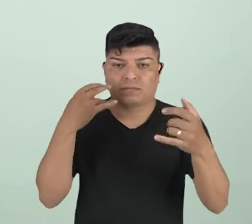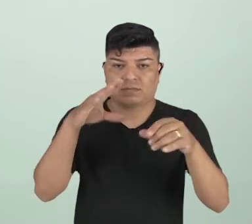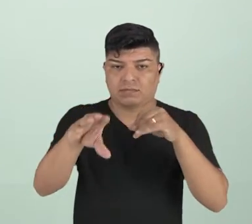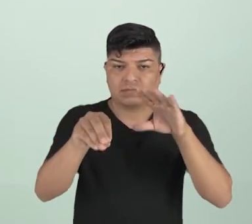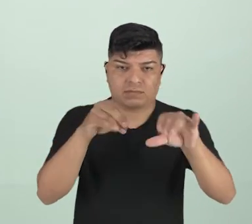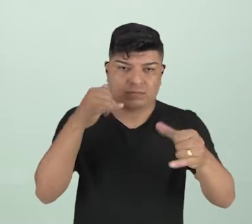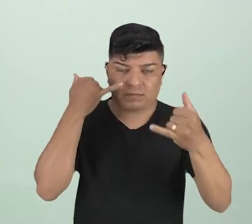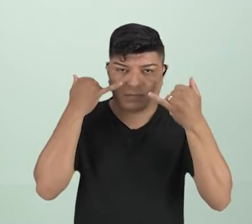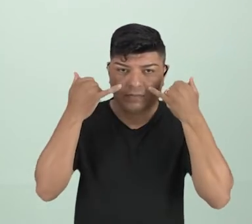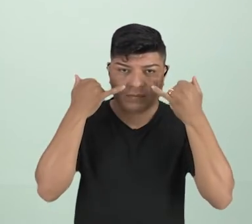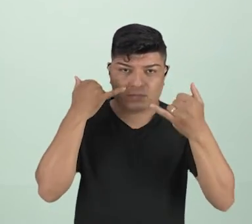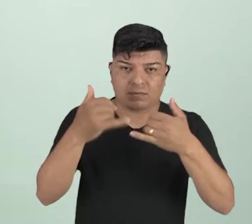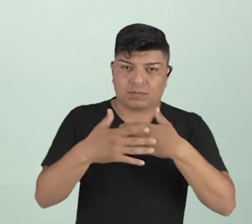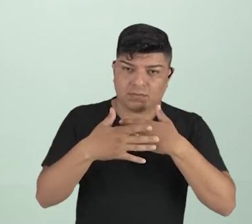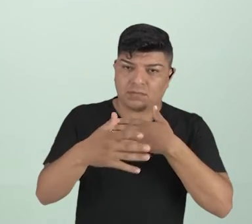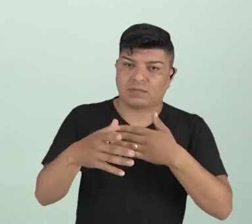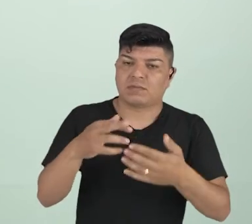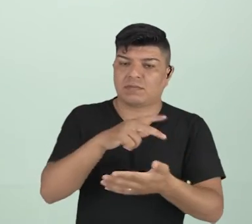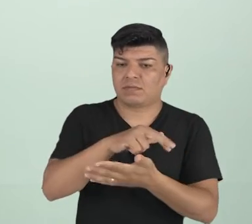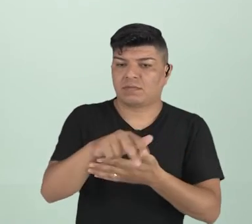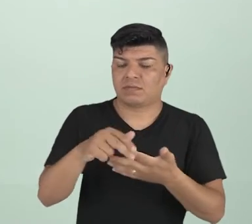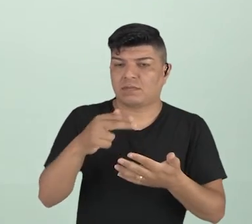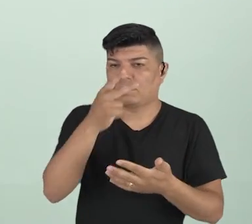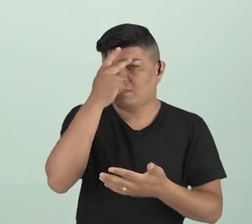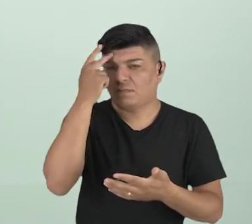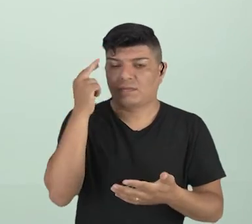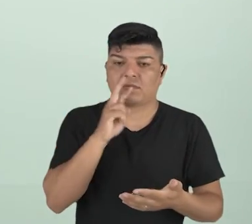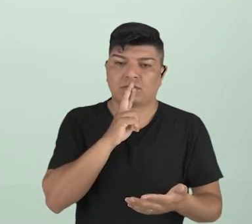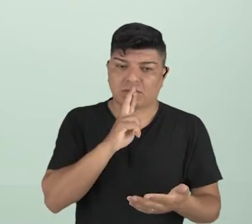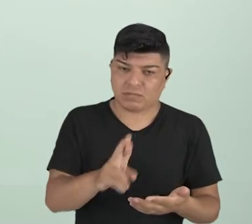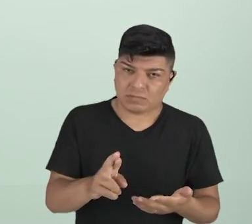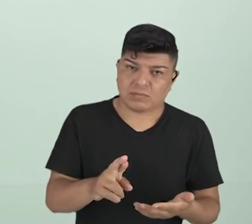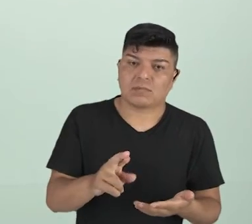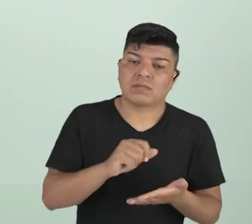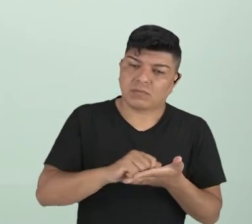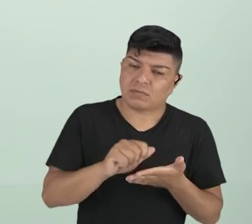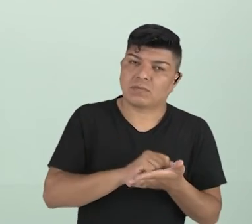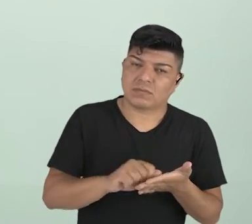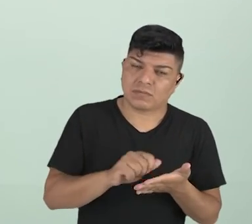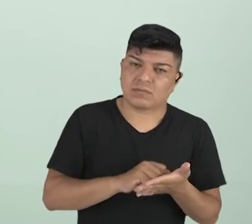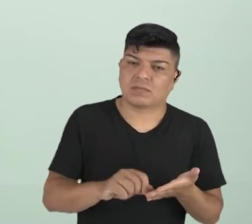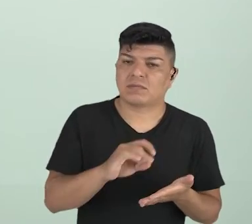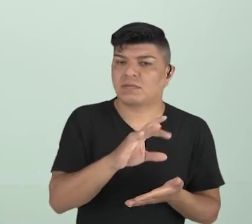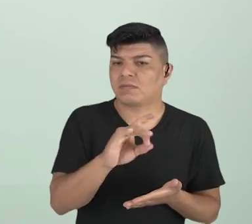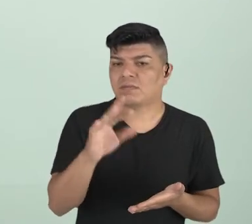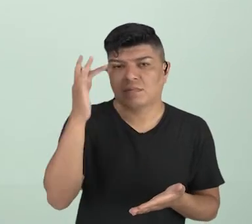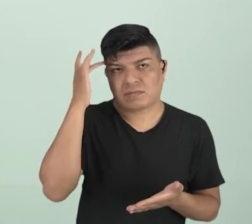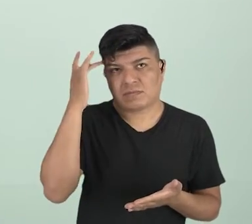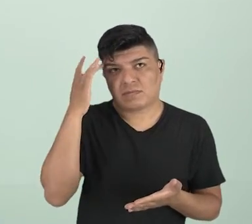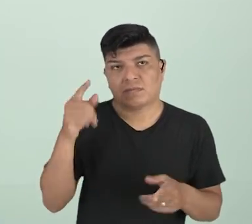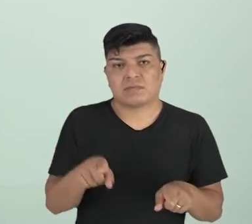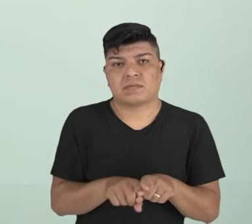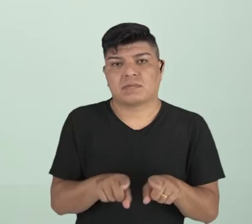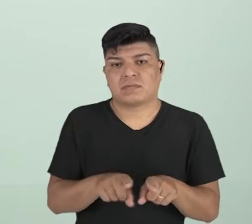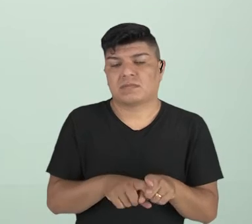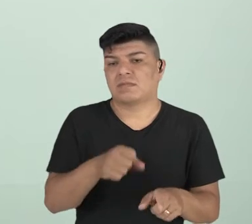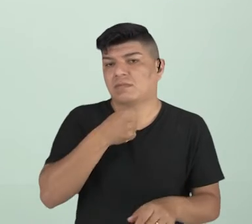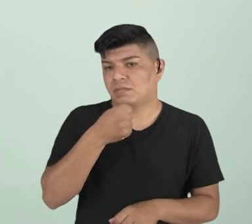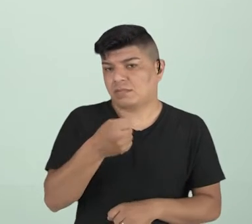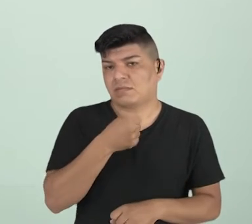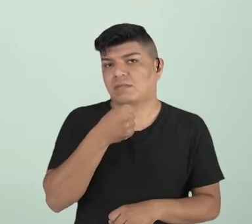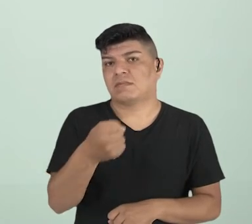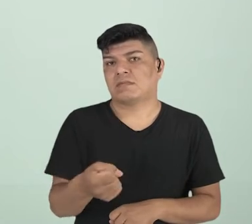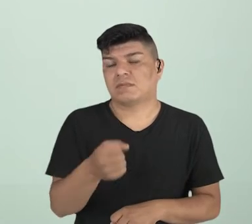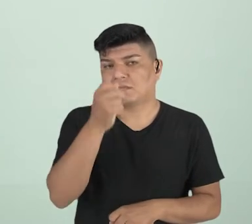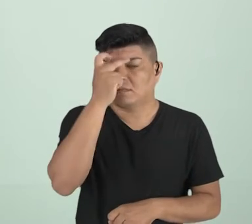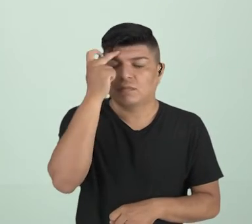dados, que é a partir de questionário, várias pessoas respondem, você tem uma base ali do que cada um acha. E também a entrevista